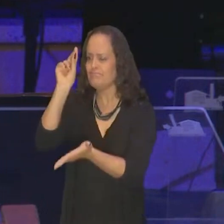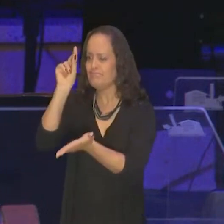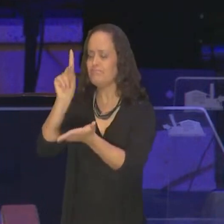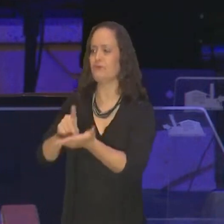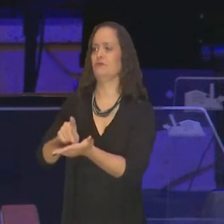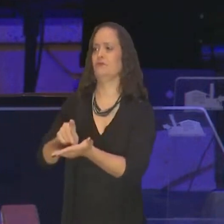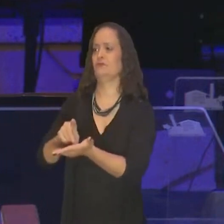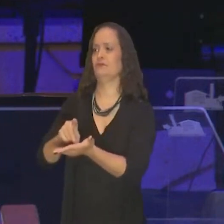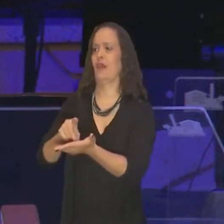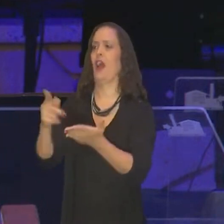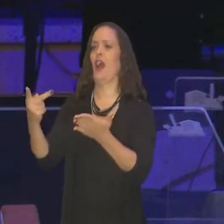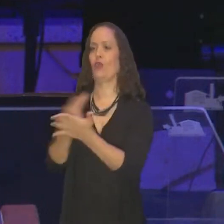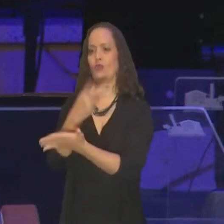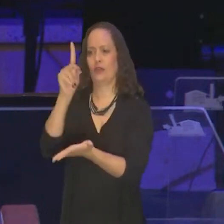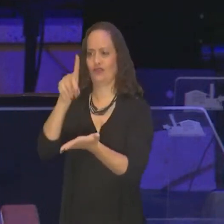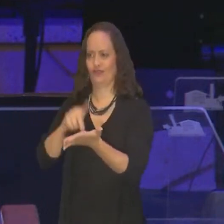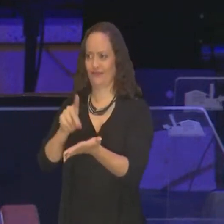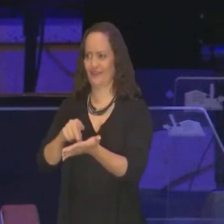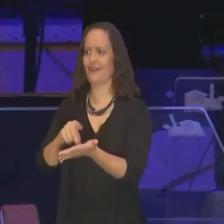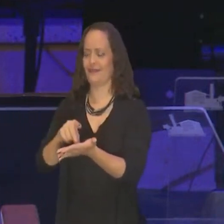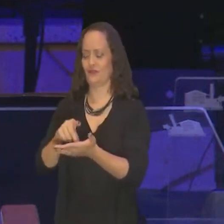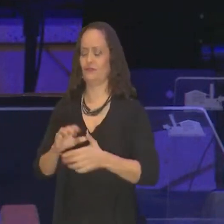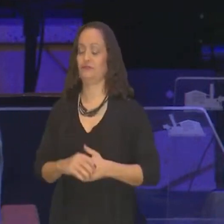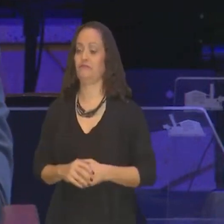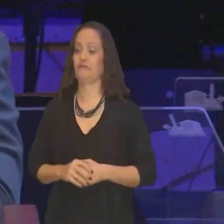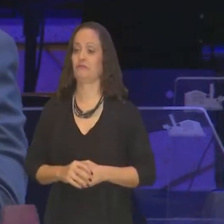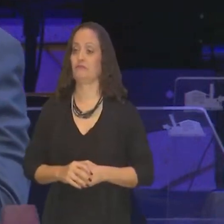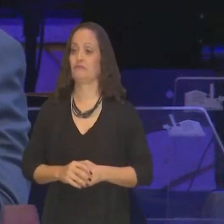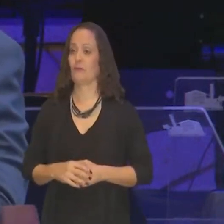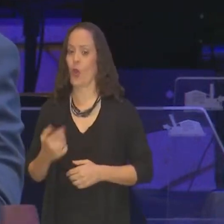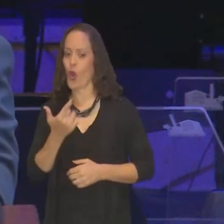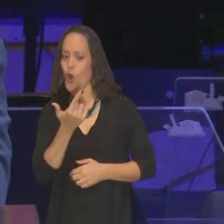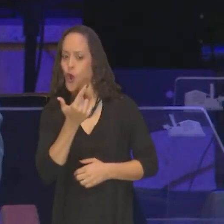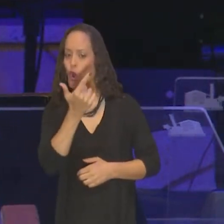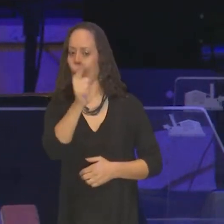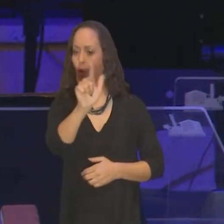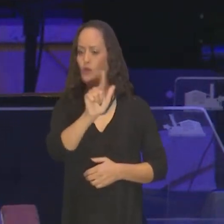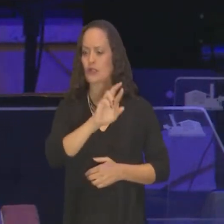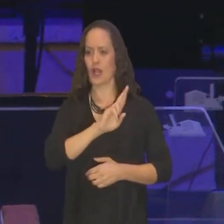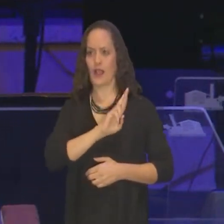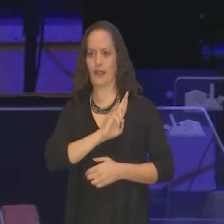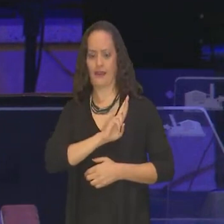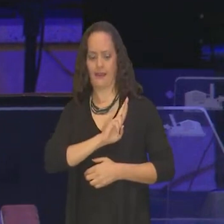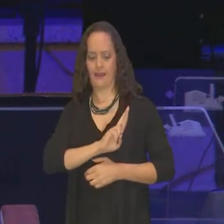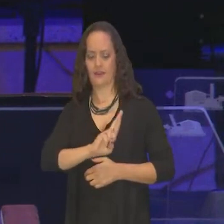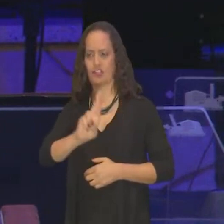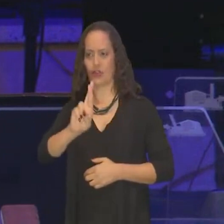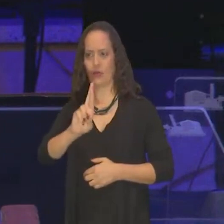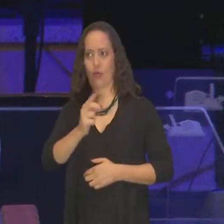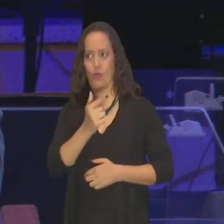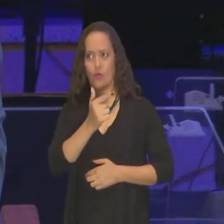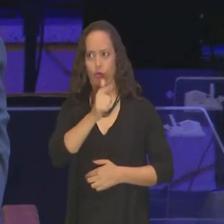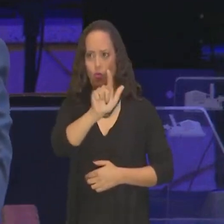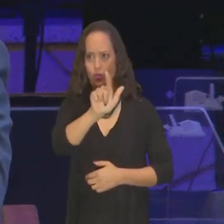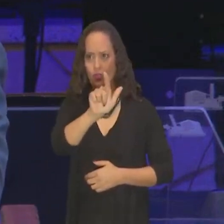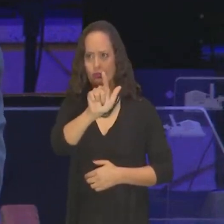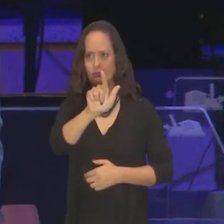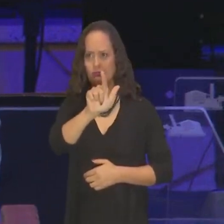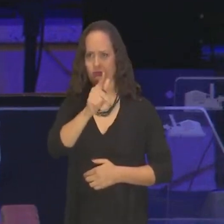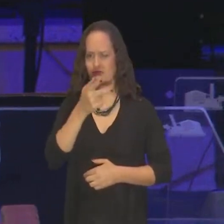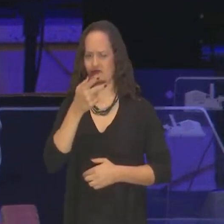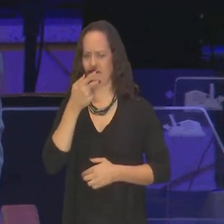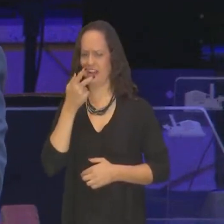seu cumprimento. Nenhuma outra religião, nenhum outro sistema religioso, nós